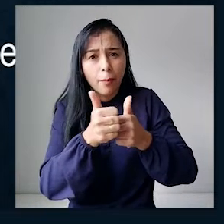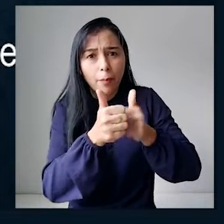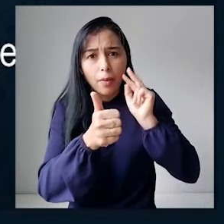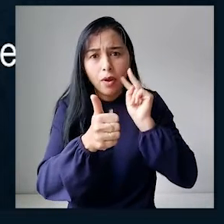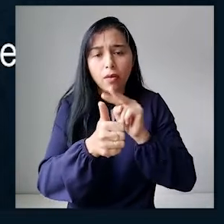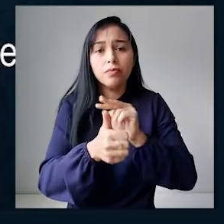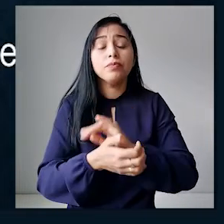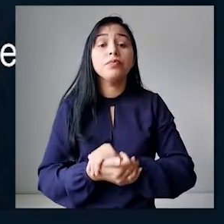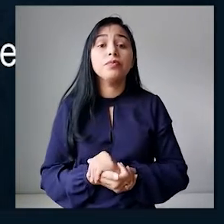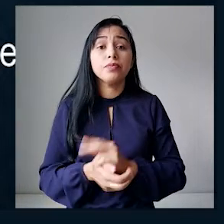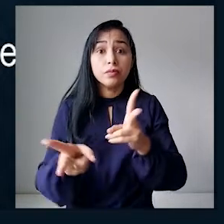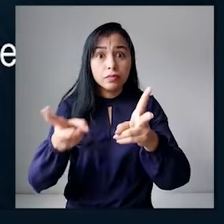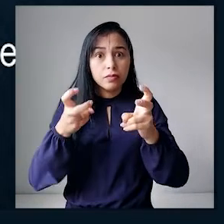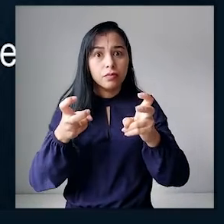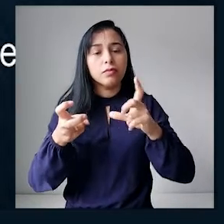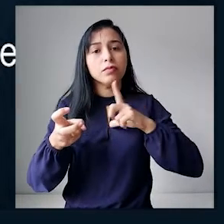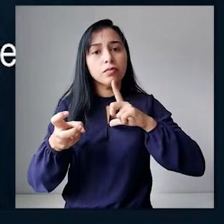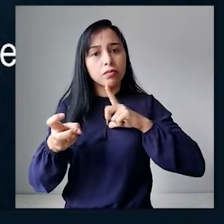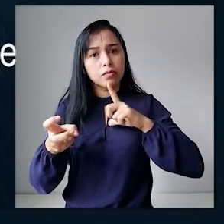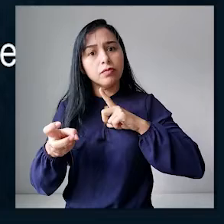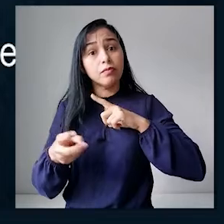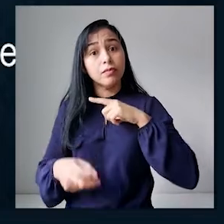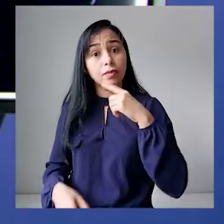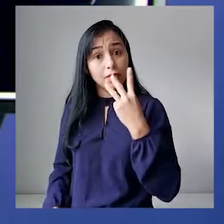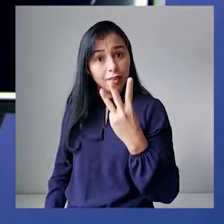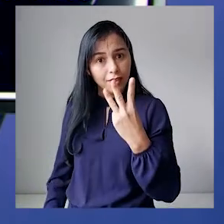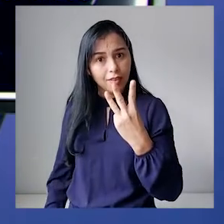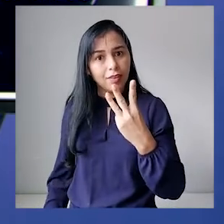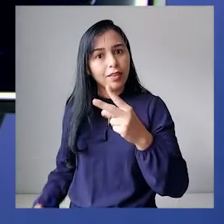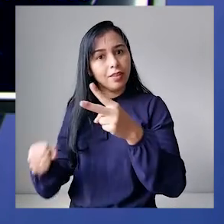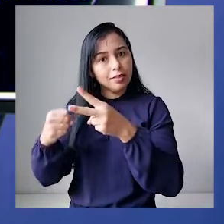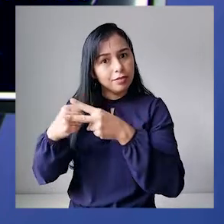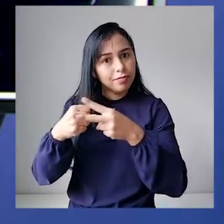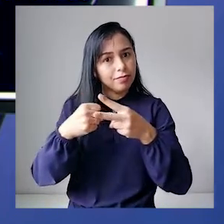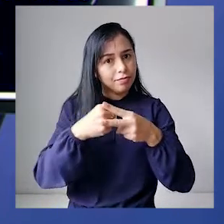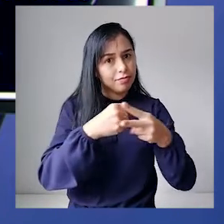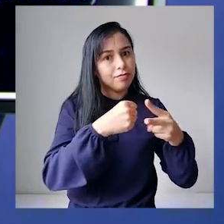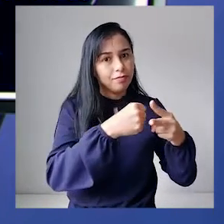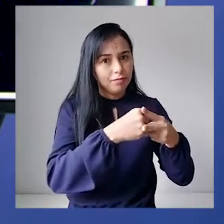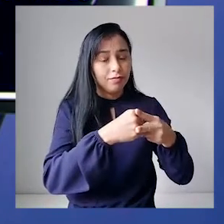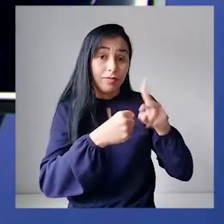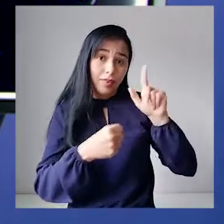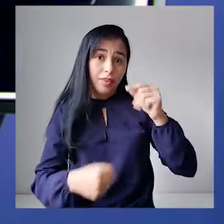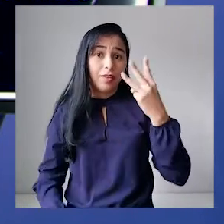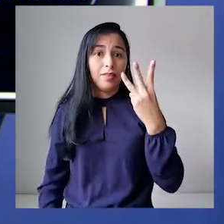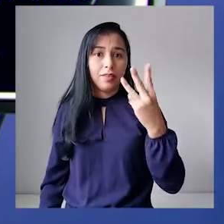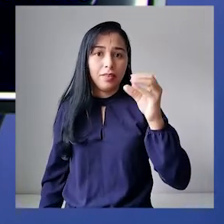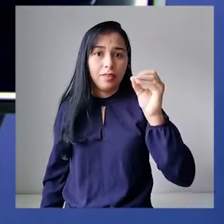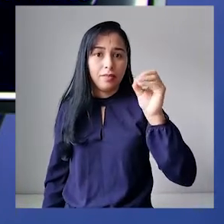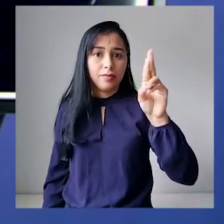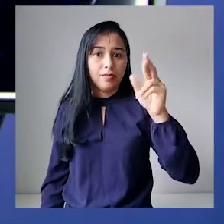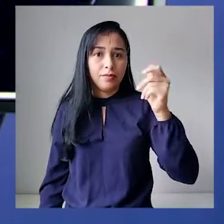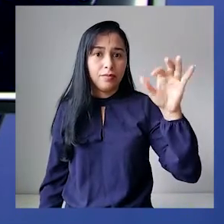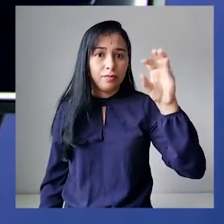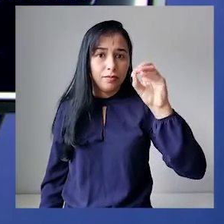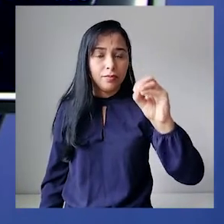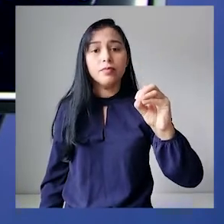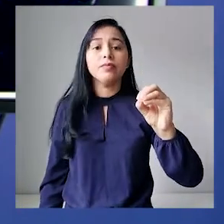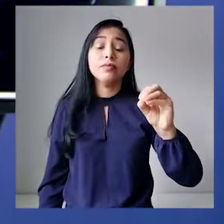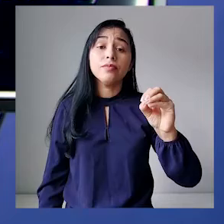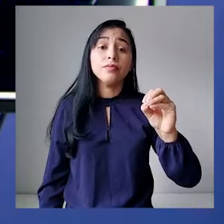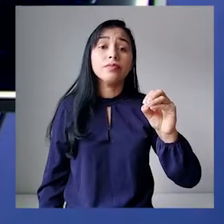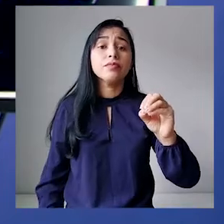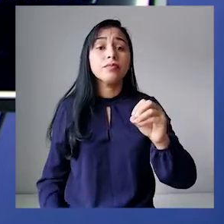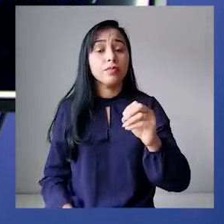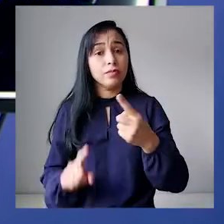acompanham. A gente percebe aqui a presença de 3 orações. Por quê? Porque nós temos a presença de 3 verbos,